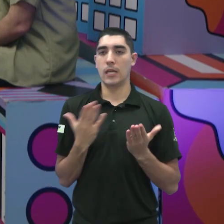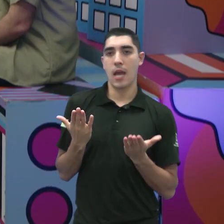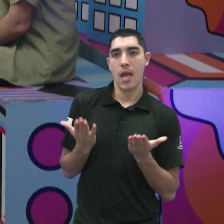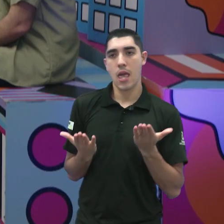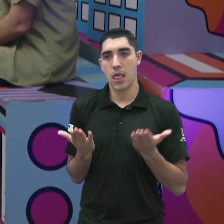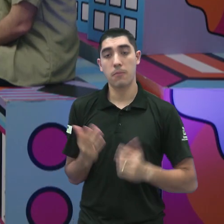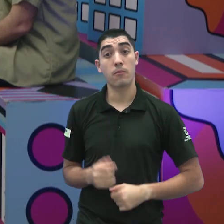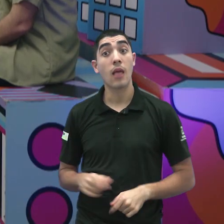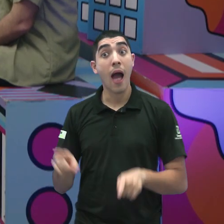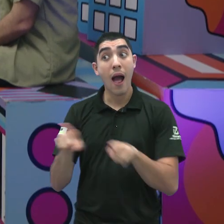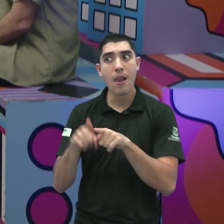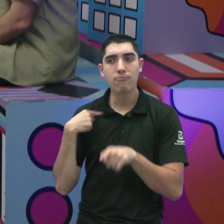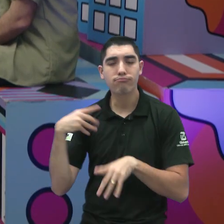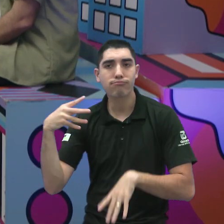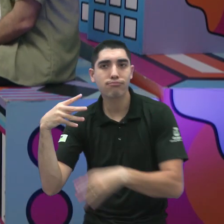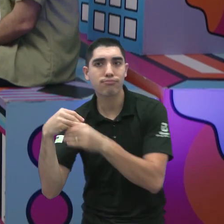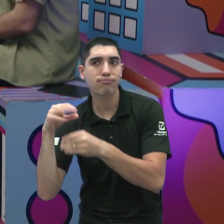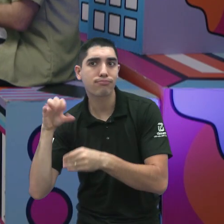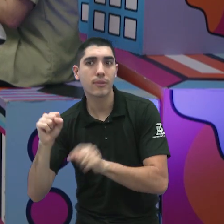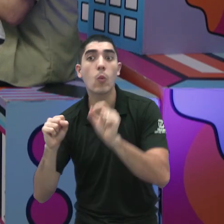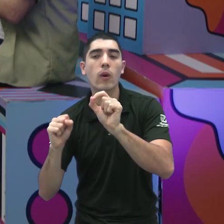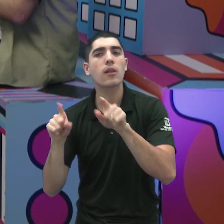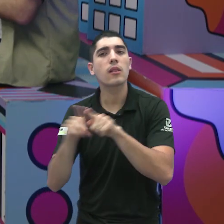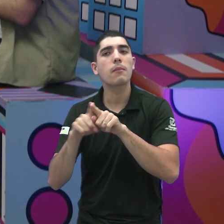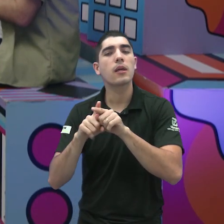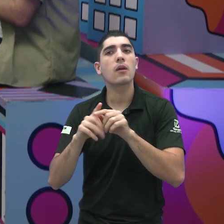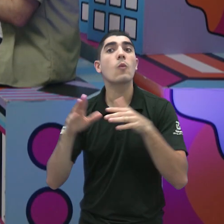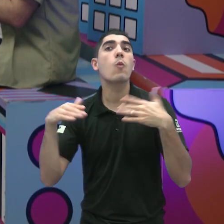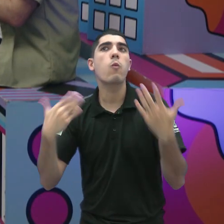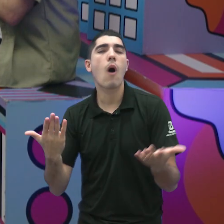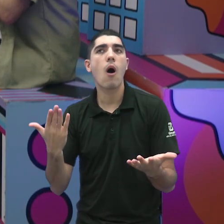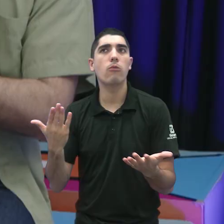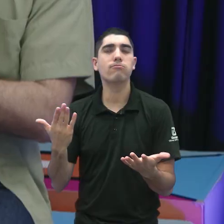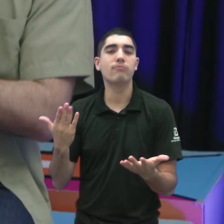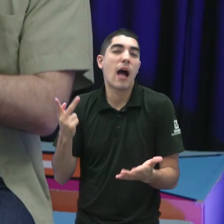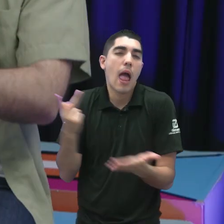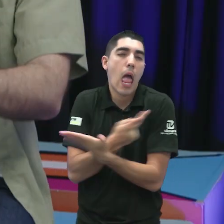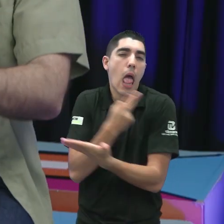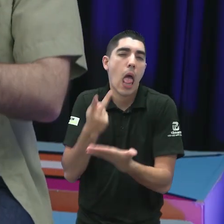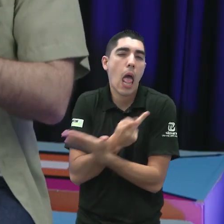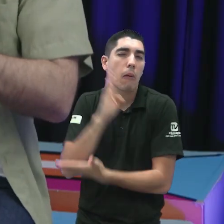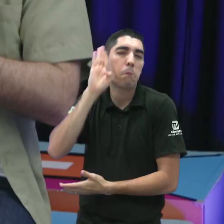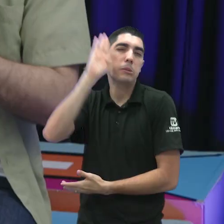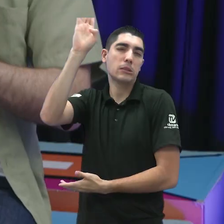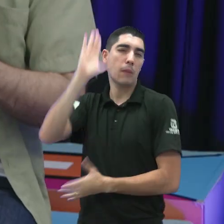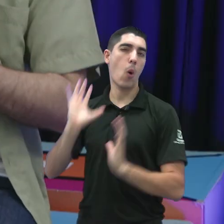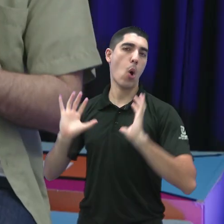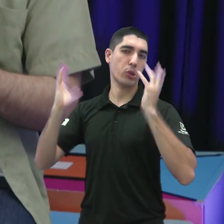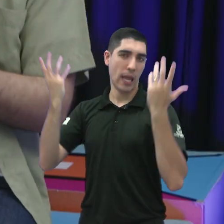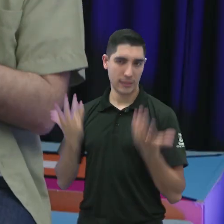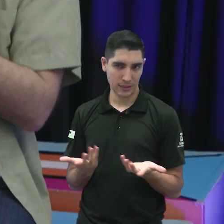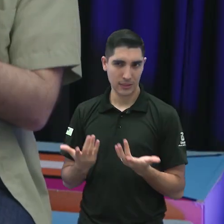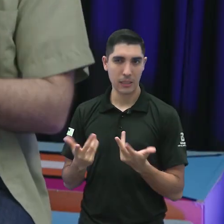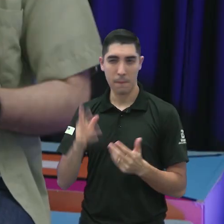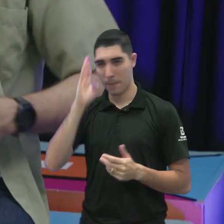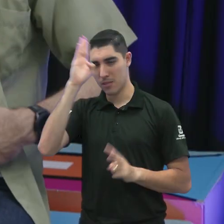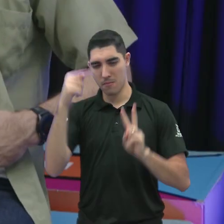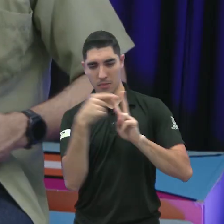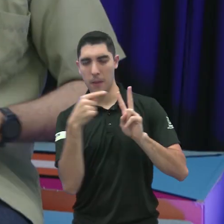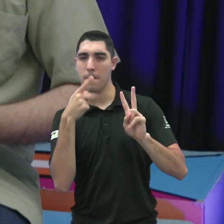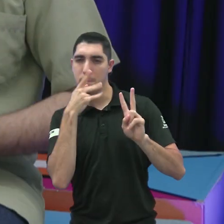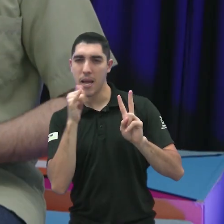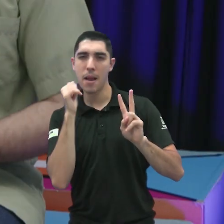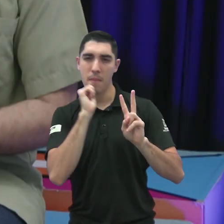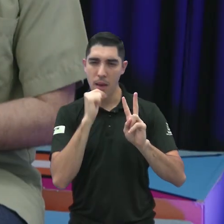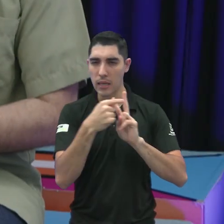aí, né? Nessa super proteção. E já engatando, quais são os principais erros, problemas dos pais que são super protetores,